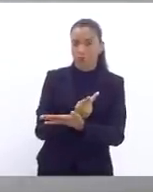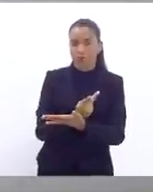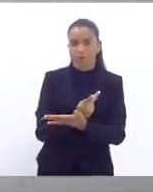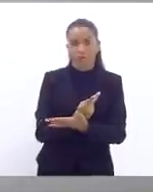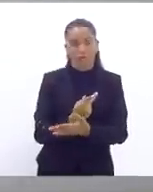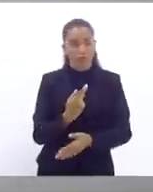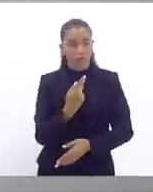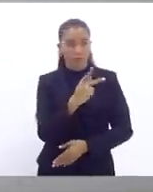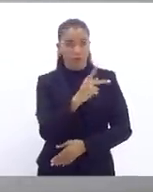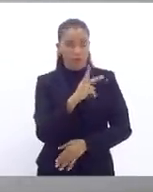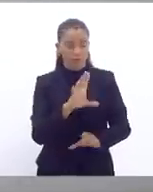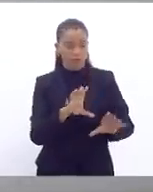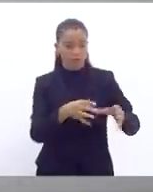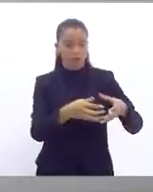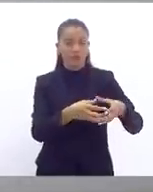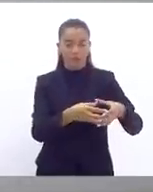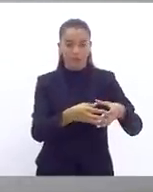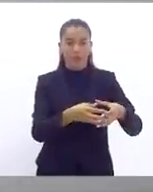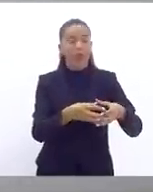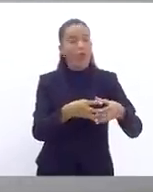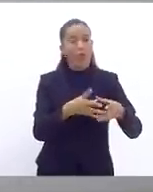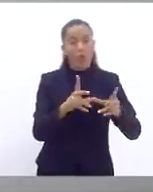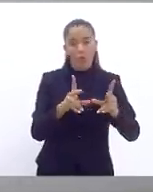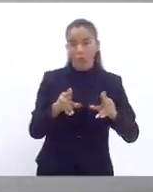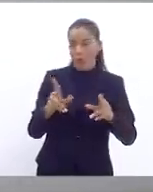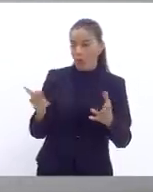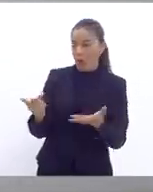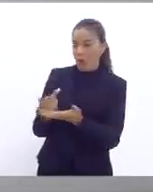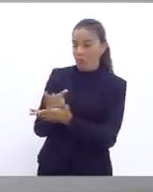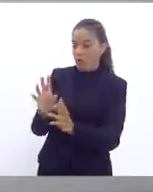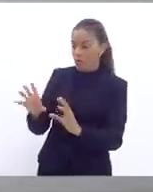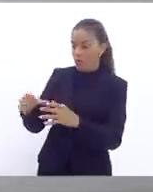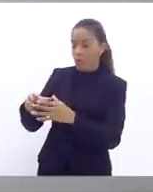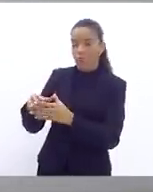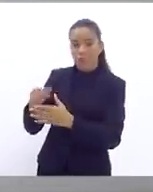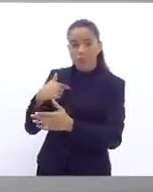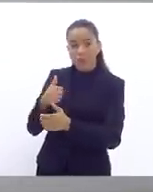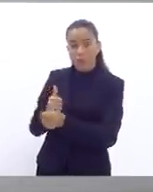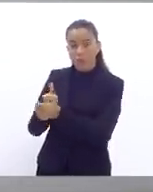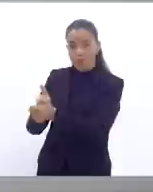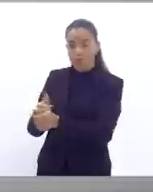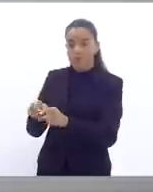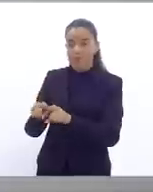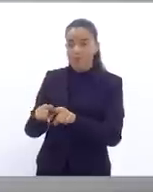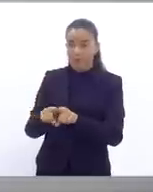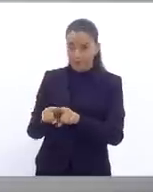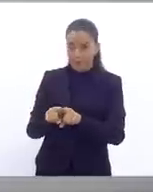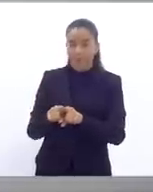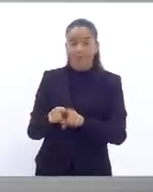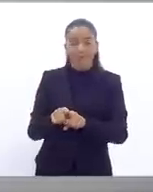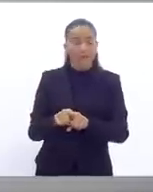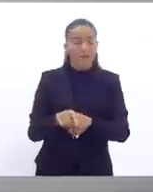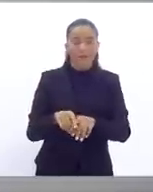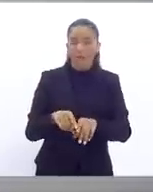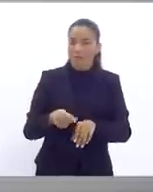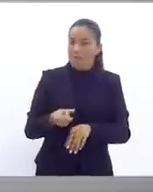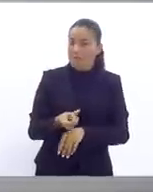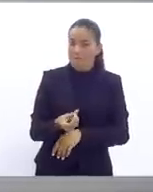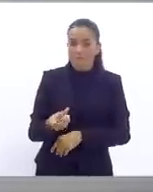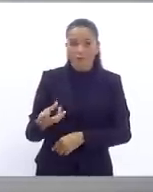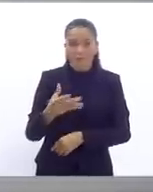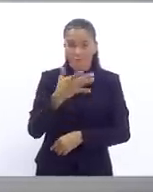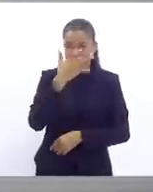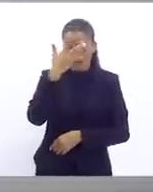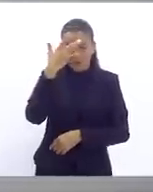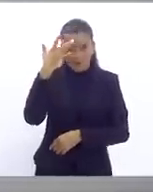a sua rede é o que acontece com a minha também são dezenas e dezenas